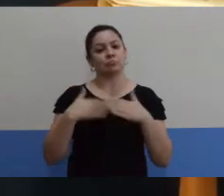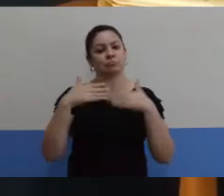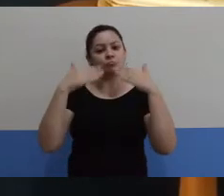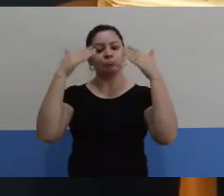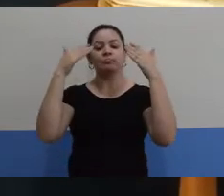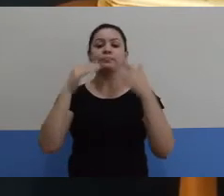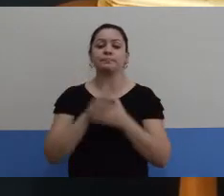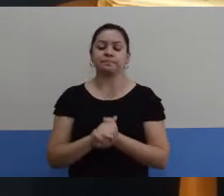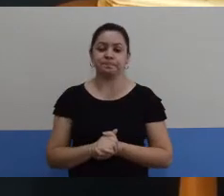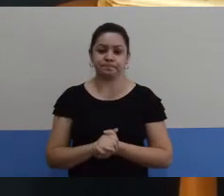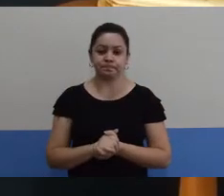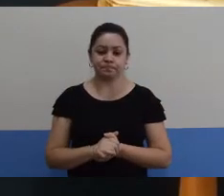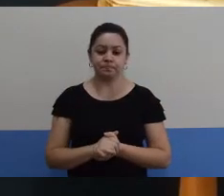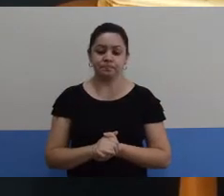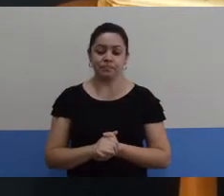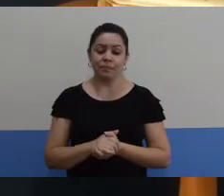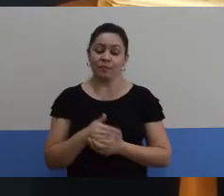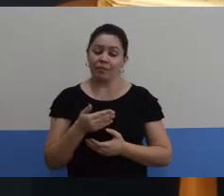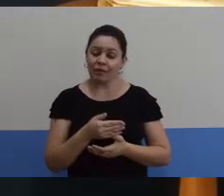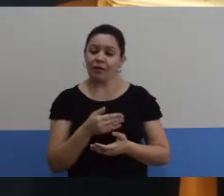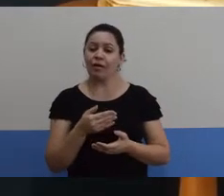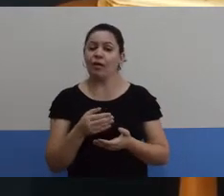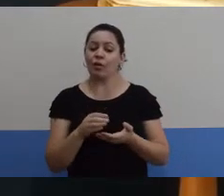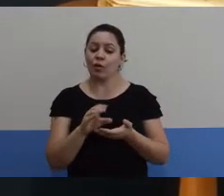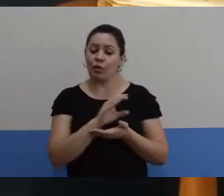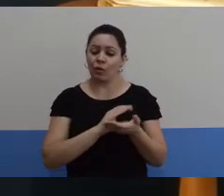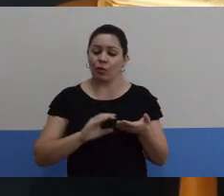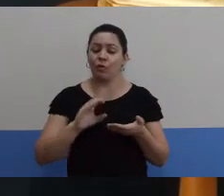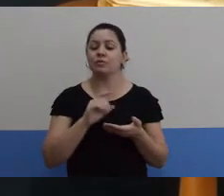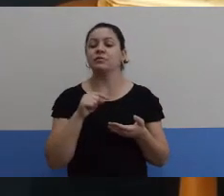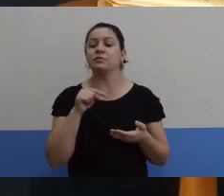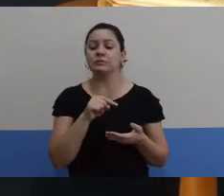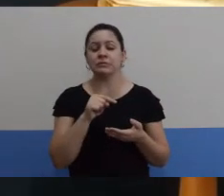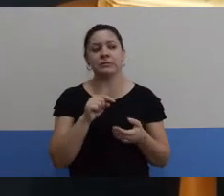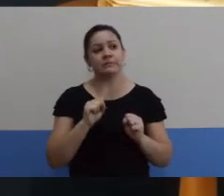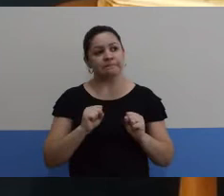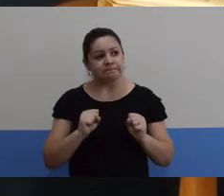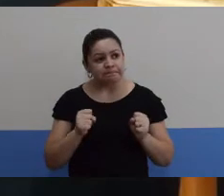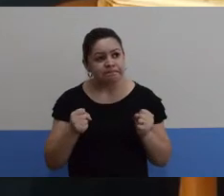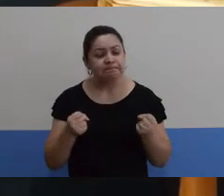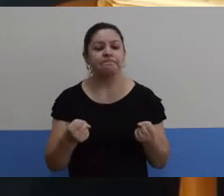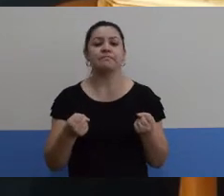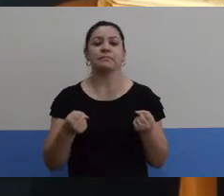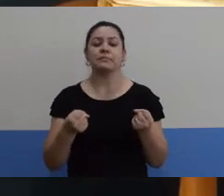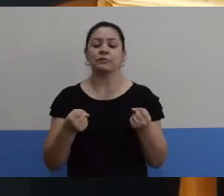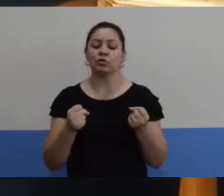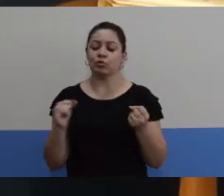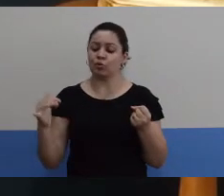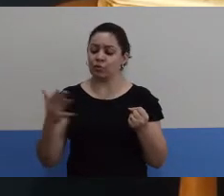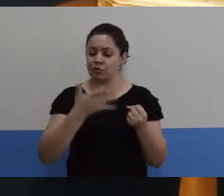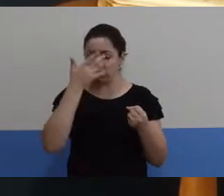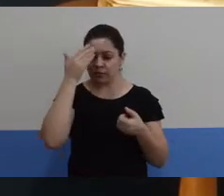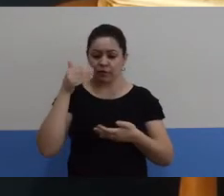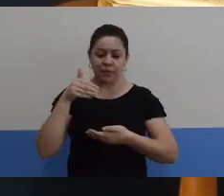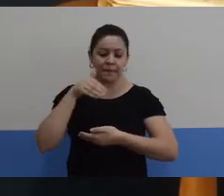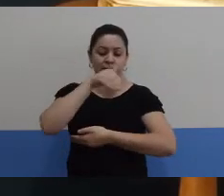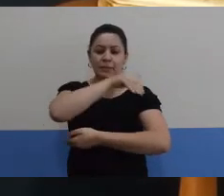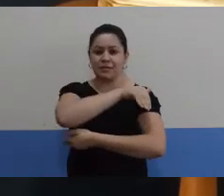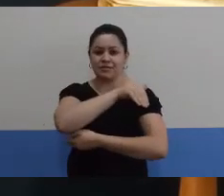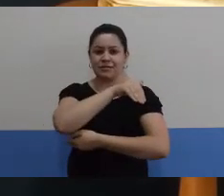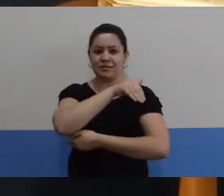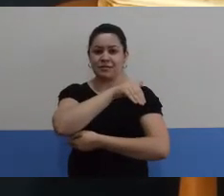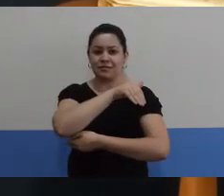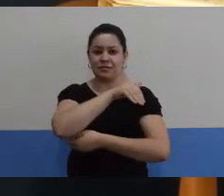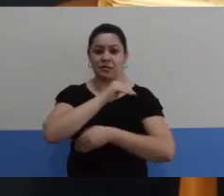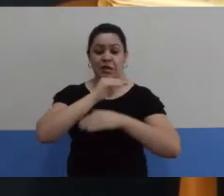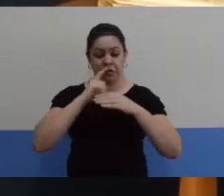Concílio Vaticano II revigorou o sentido de que todos os batizados, tanto a